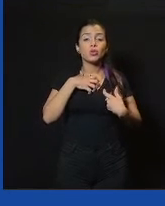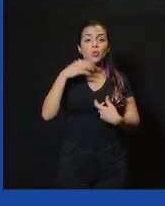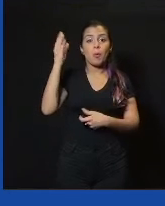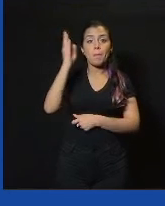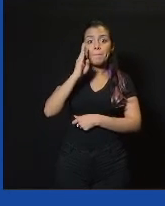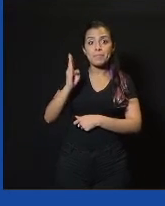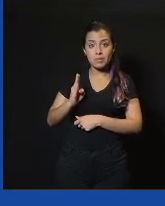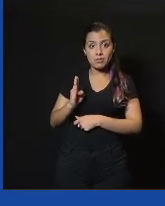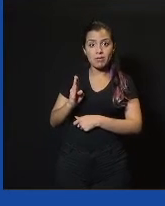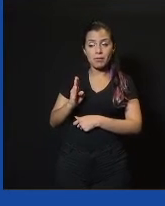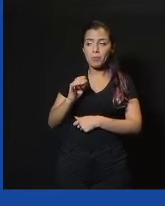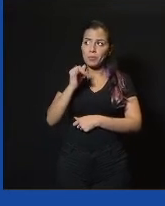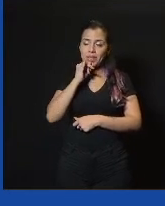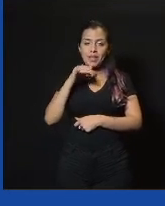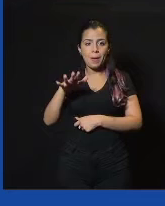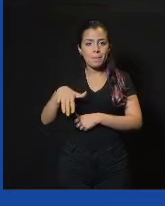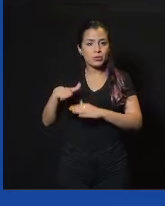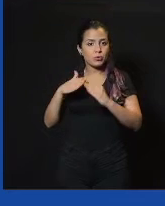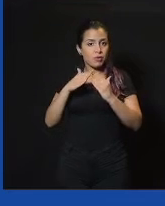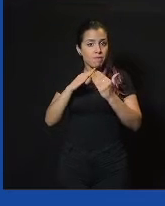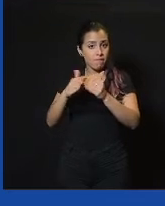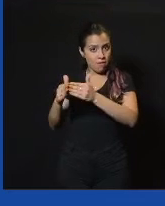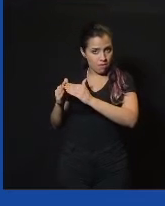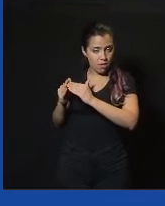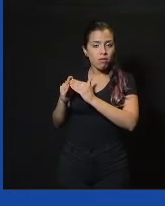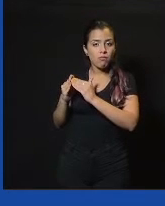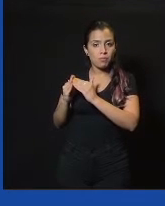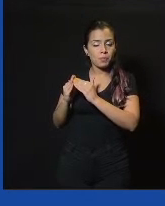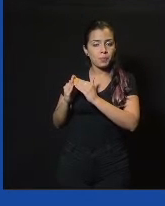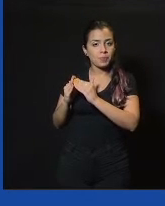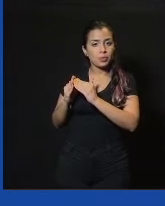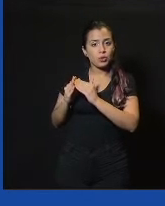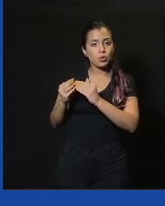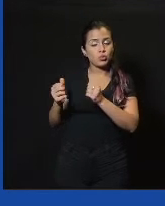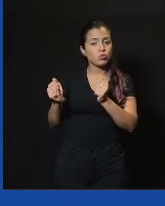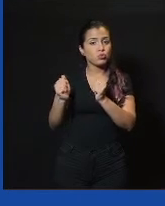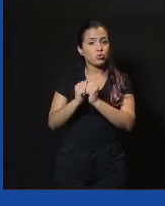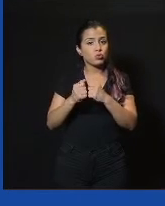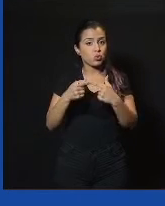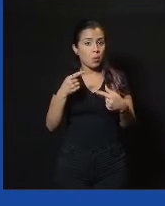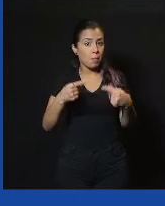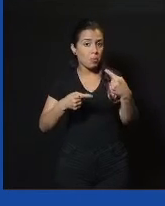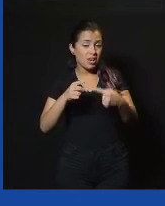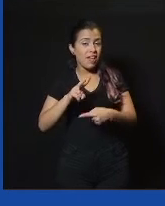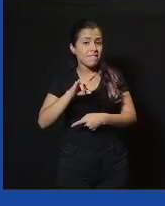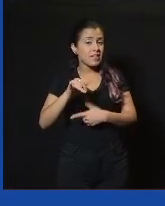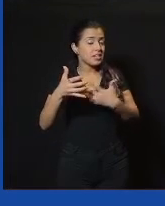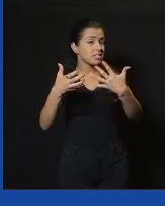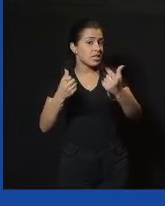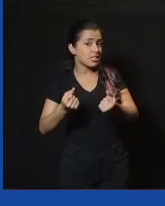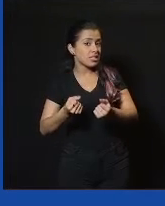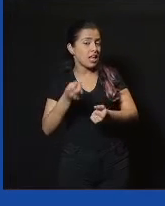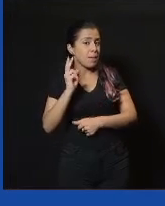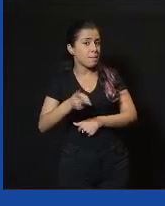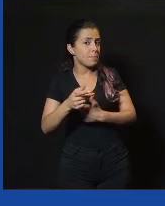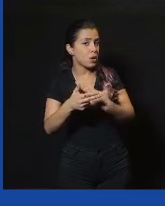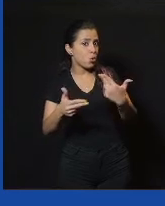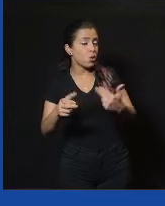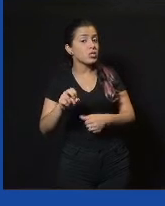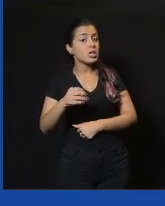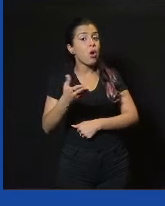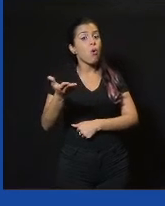pessoas nas favelas e periféricos, com a política institucional, talvez não aceitar coisas que aceitava ou querer participar